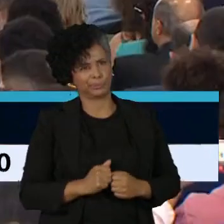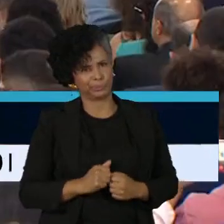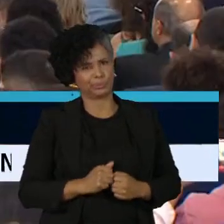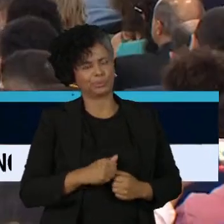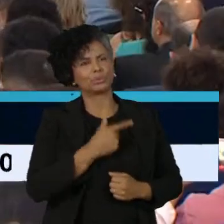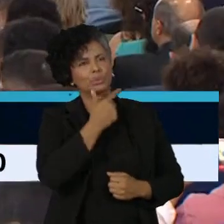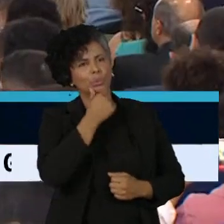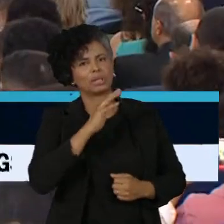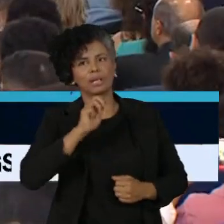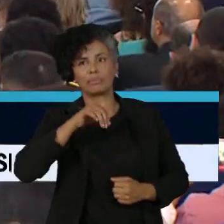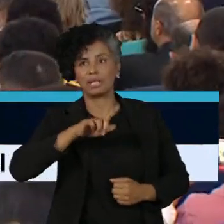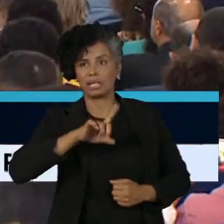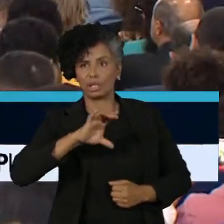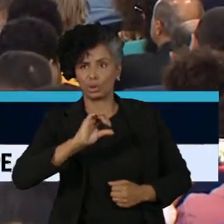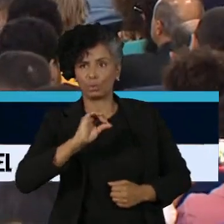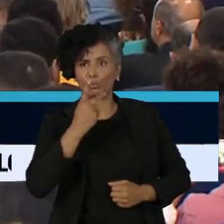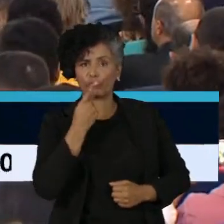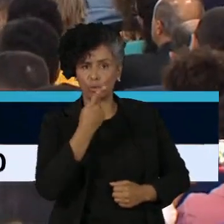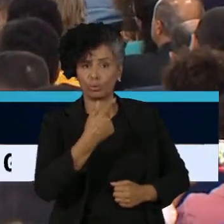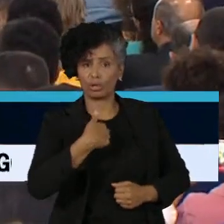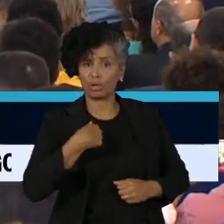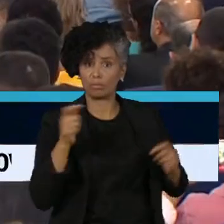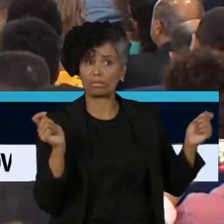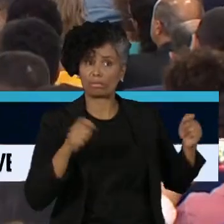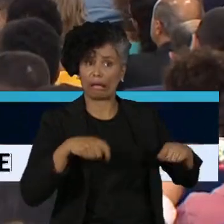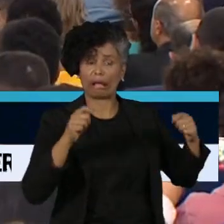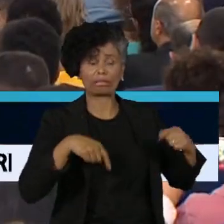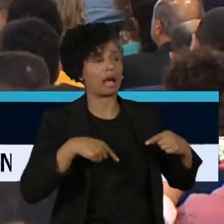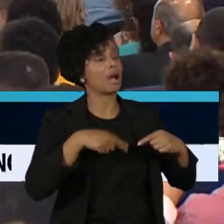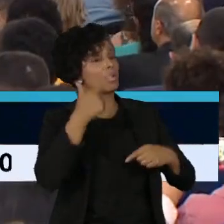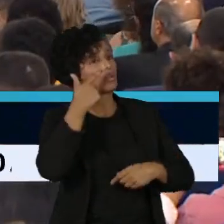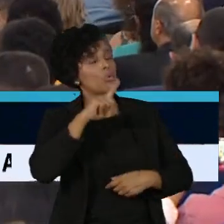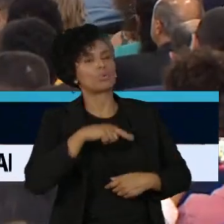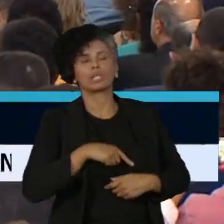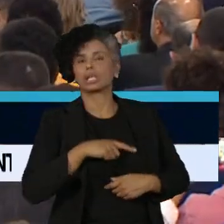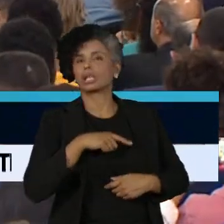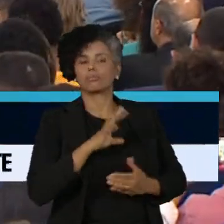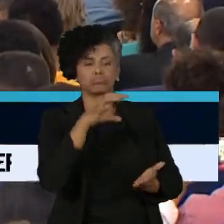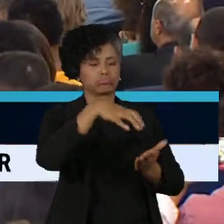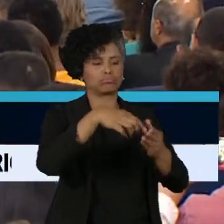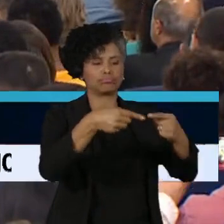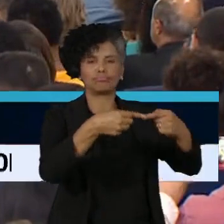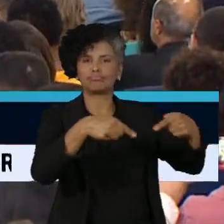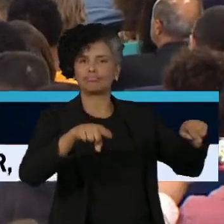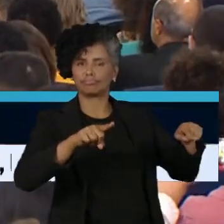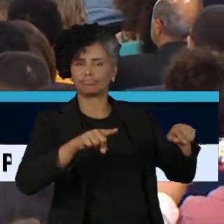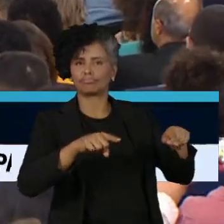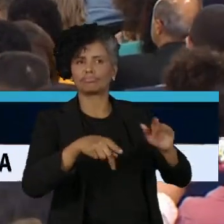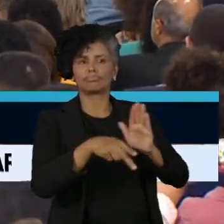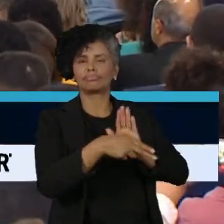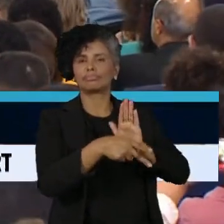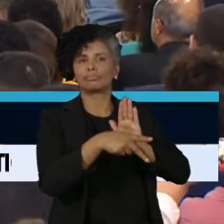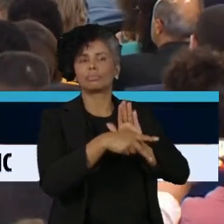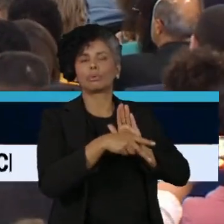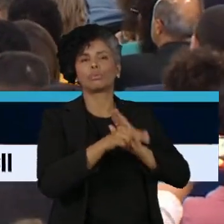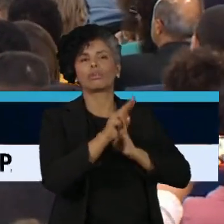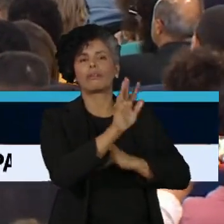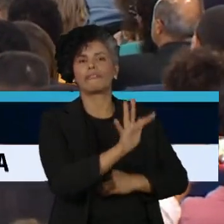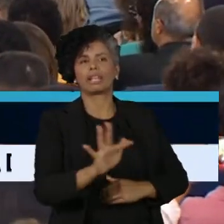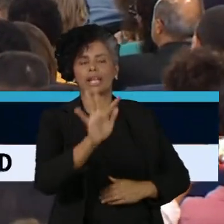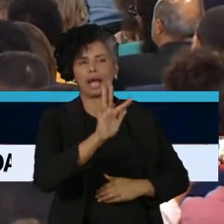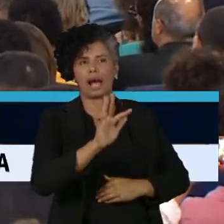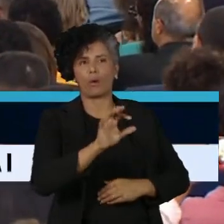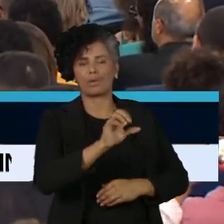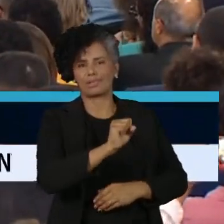disse que eu posso inaugurar o campus de São Bernardo do Campo da Universidade Federal. Eu pensei que já